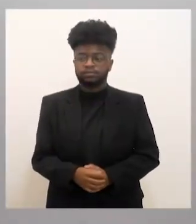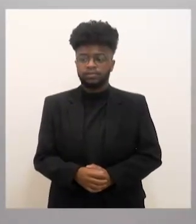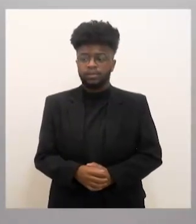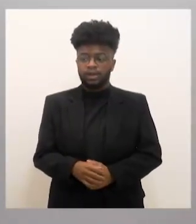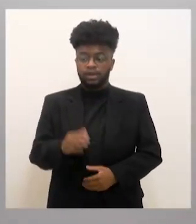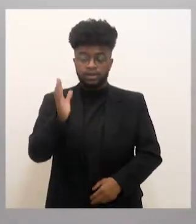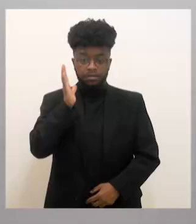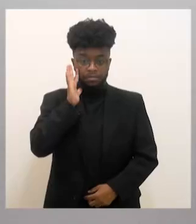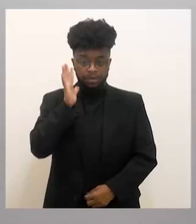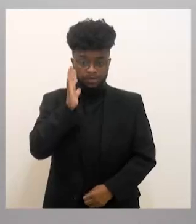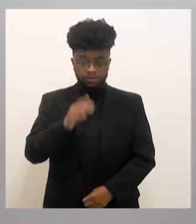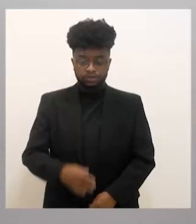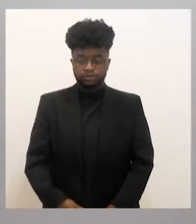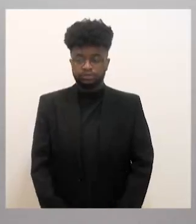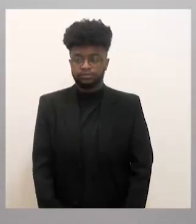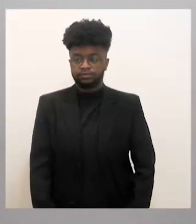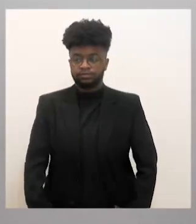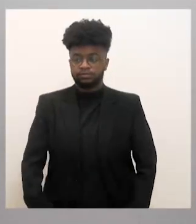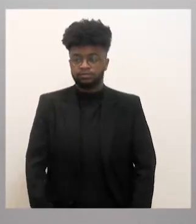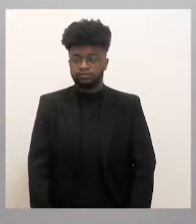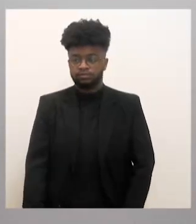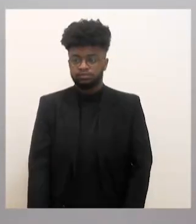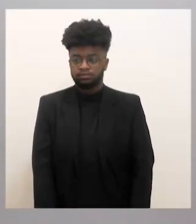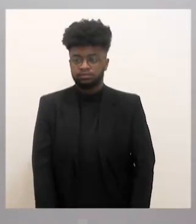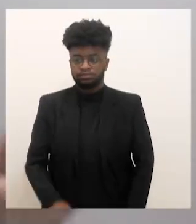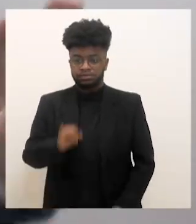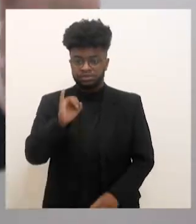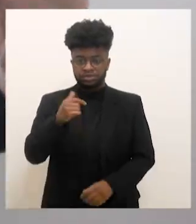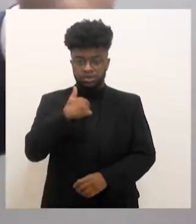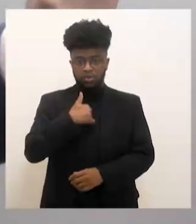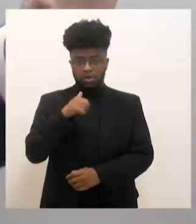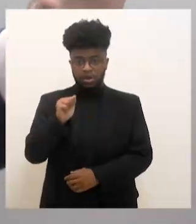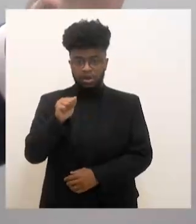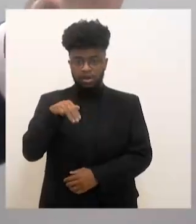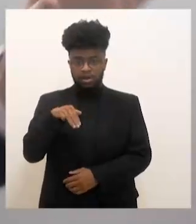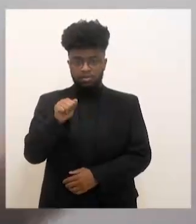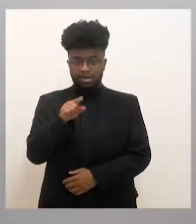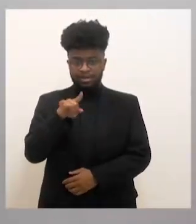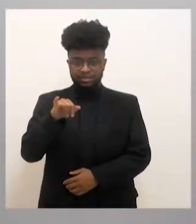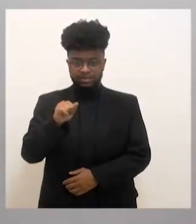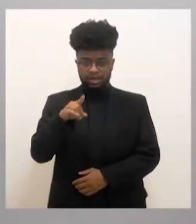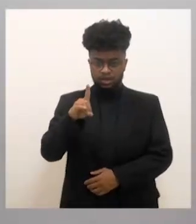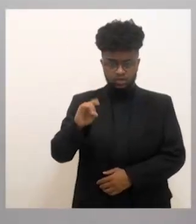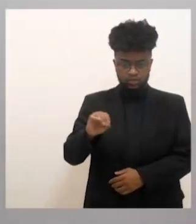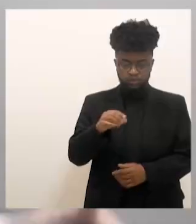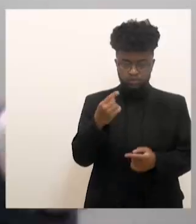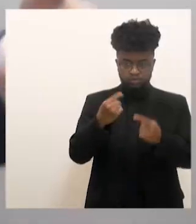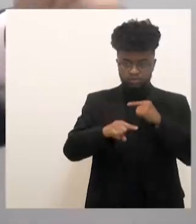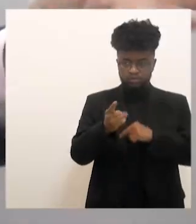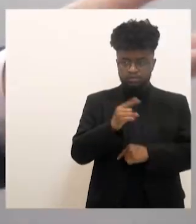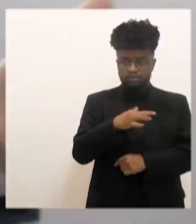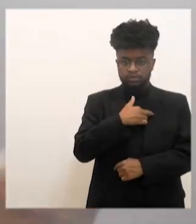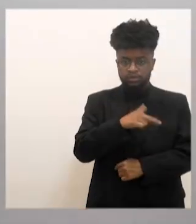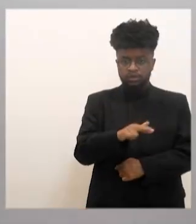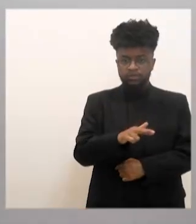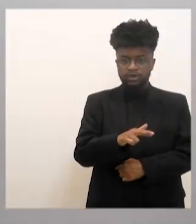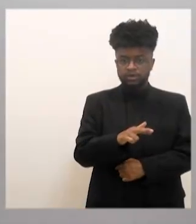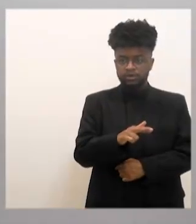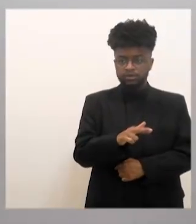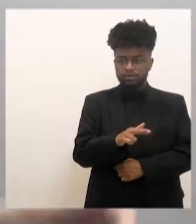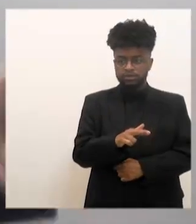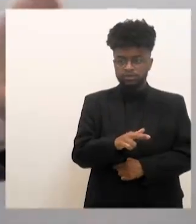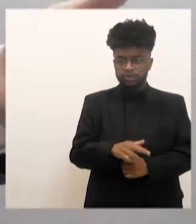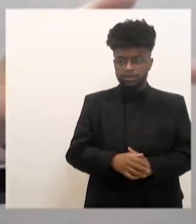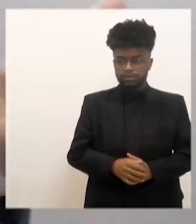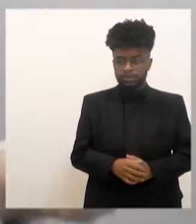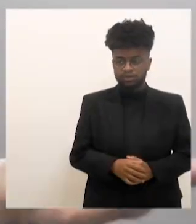imagine que eu fosse amaziado, não tem nada a ver com religião, e chegasse no cartório,